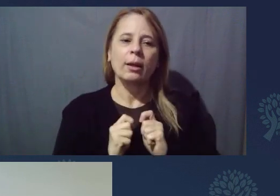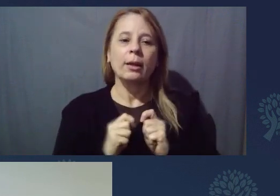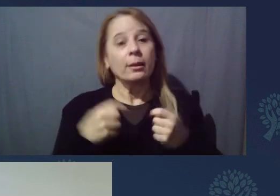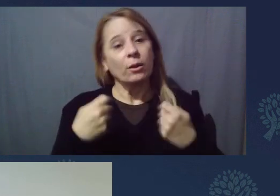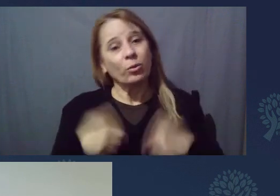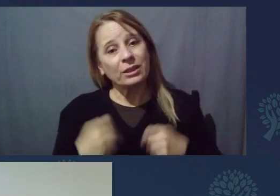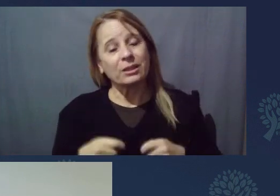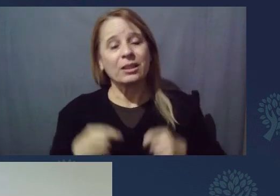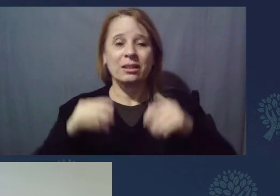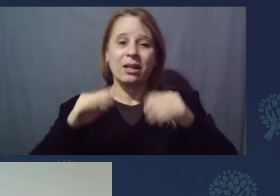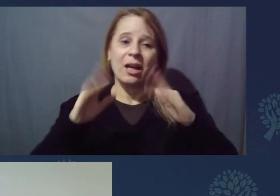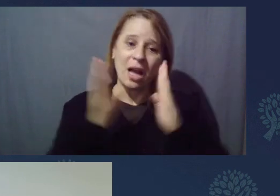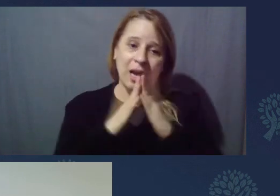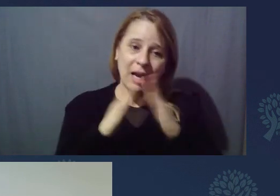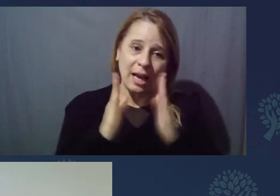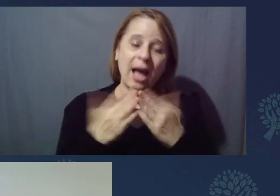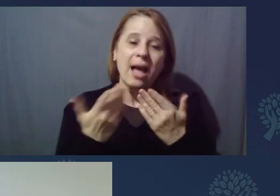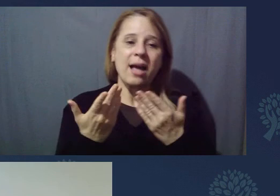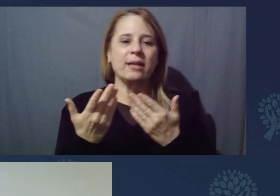pessoas que, obviamente,